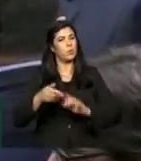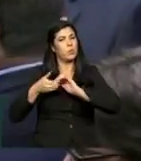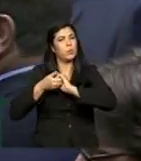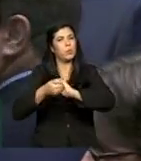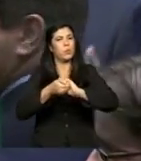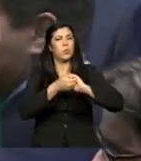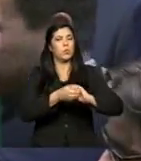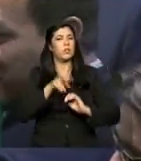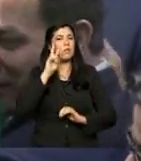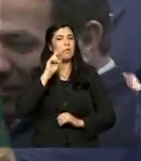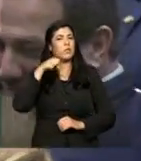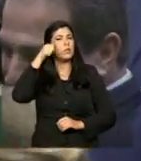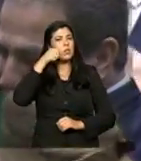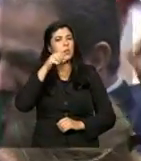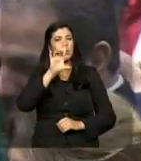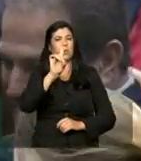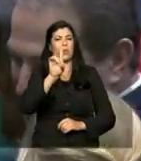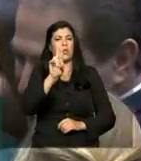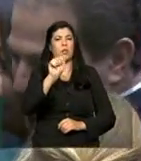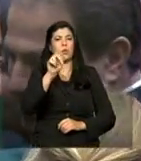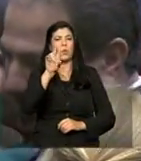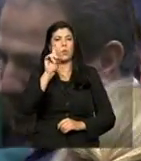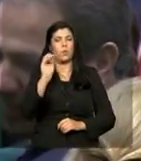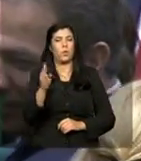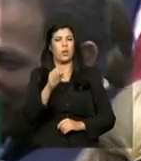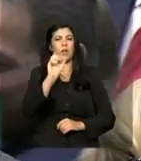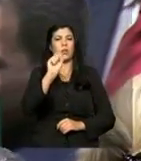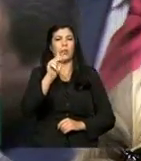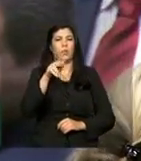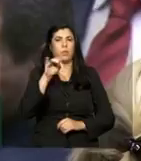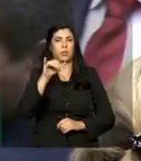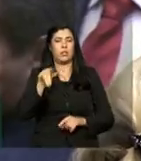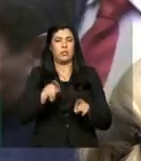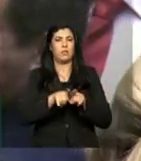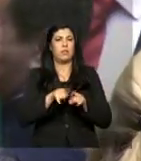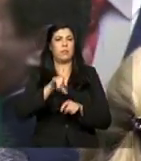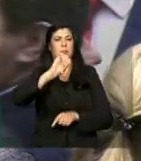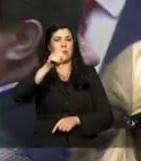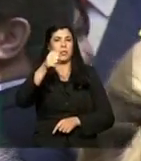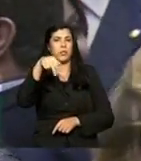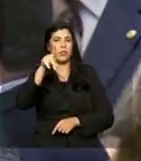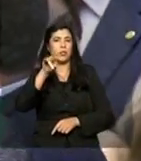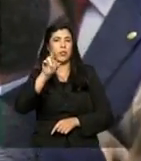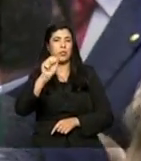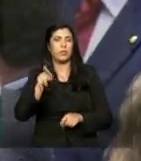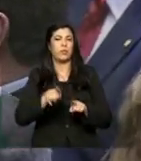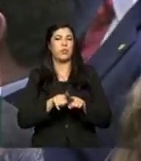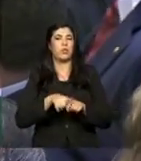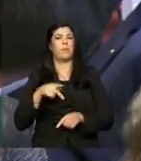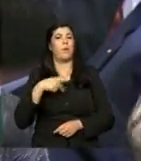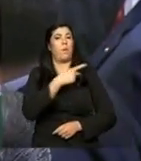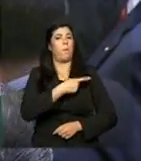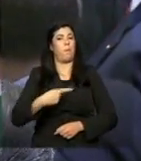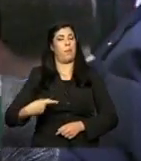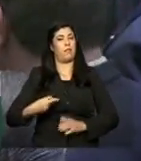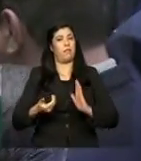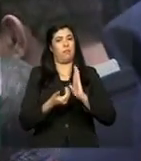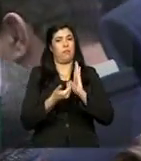ali o senador Eduardo Suplicy, a deputada Jandira Fegali, presidente da Câmara Henrique Eduardo